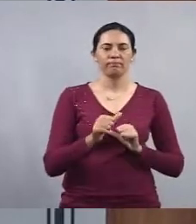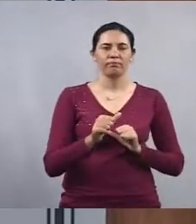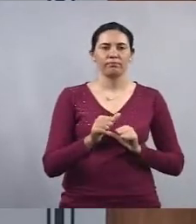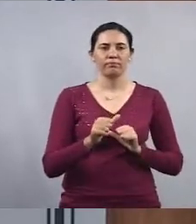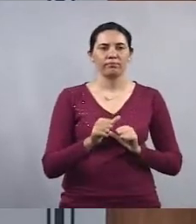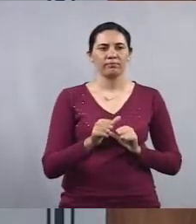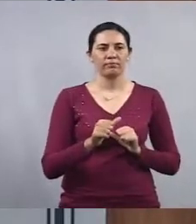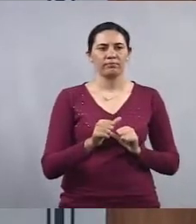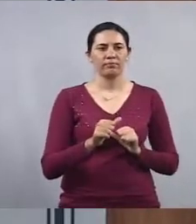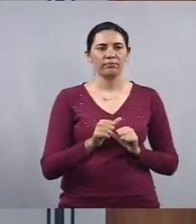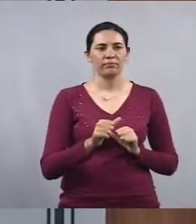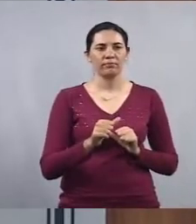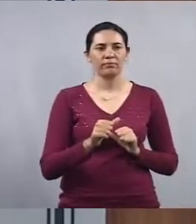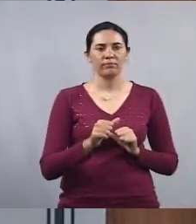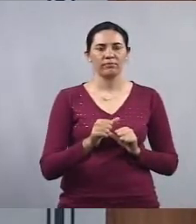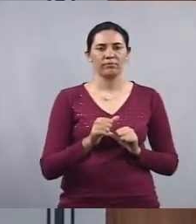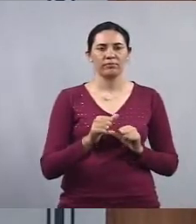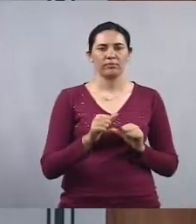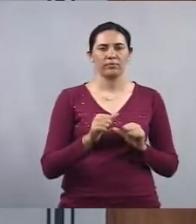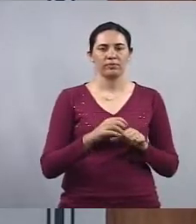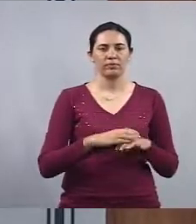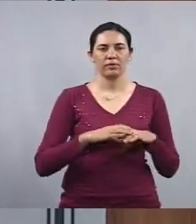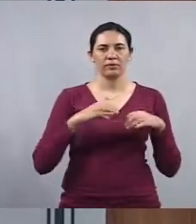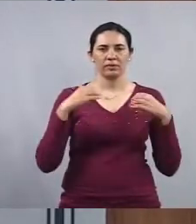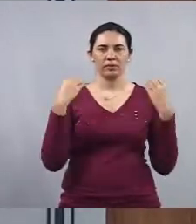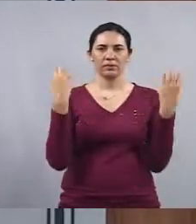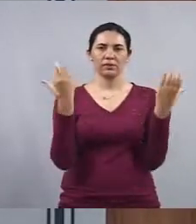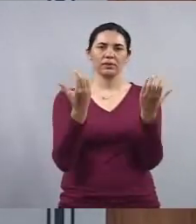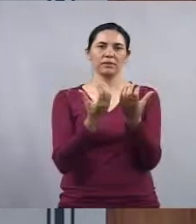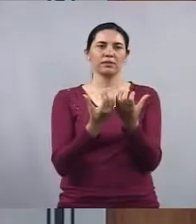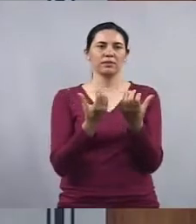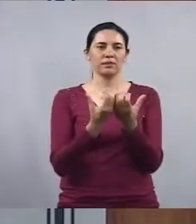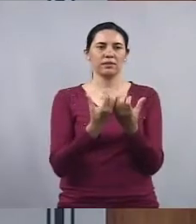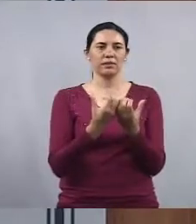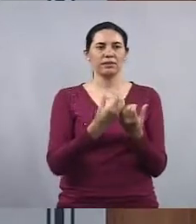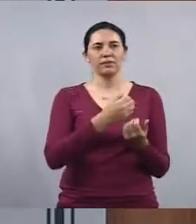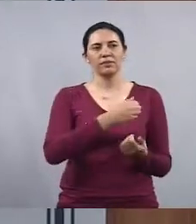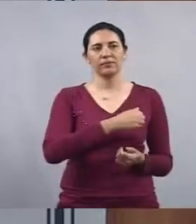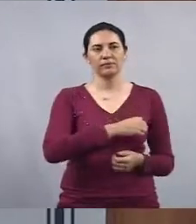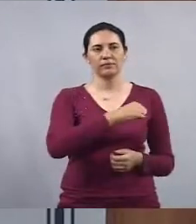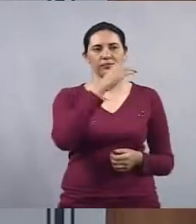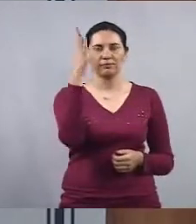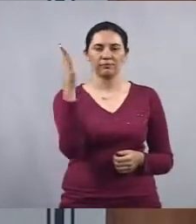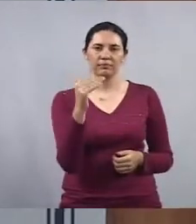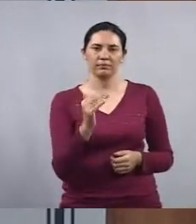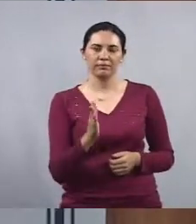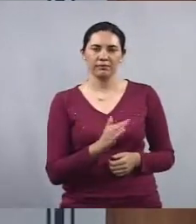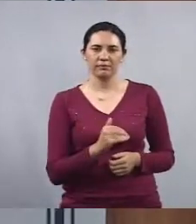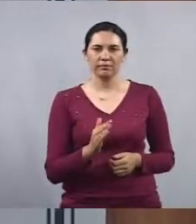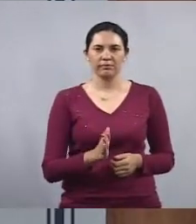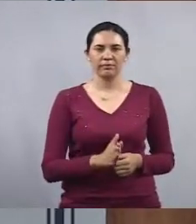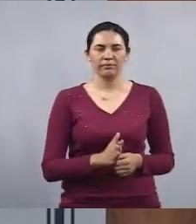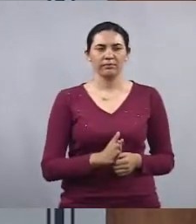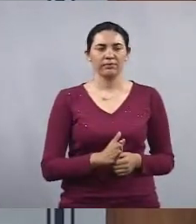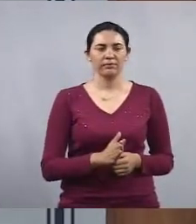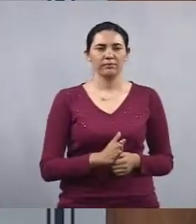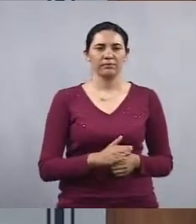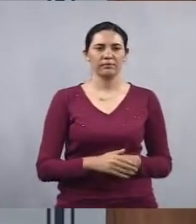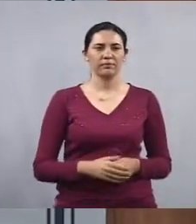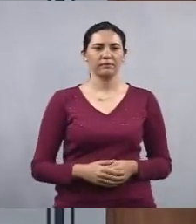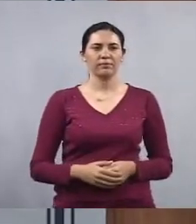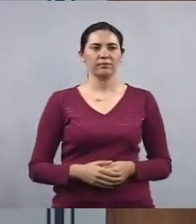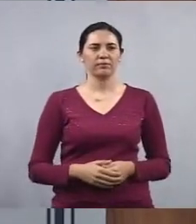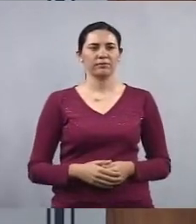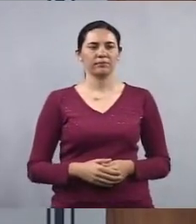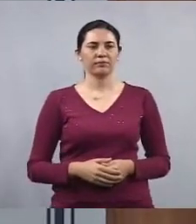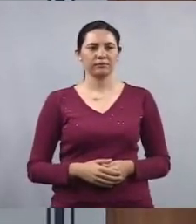Queiroz no Congresso Nacional e descontentamento que foi o primeiro vingador nada